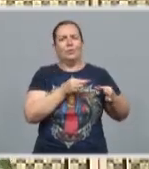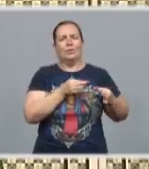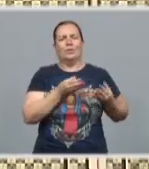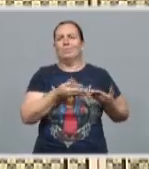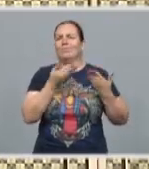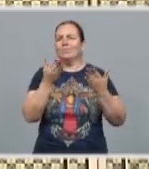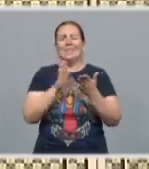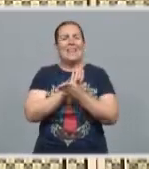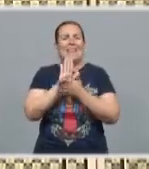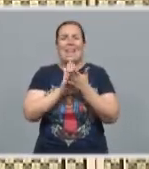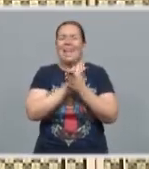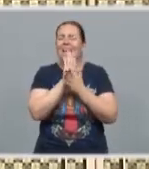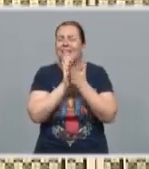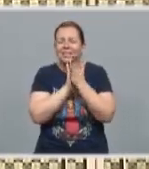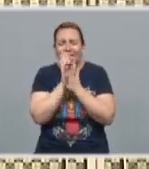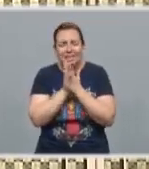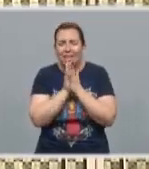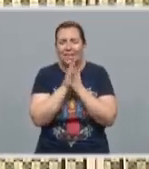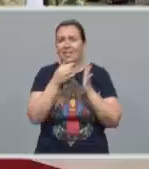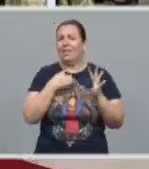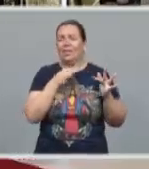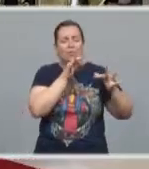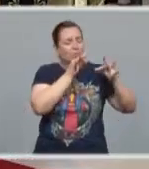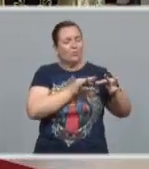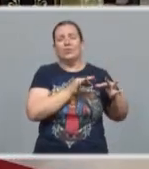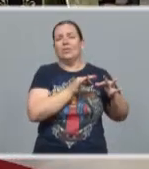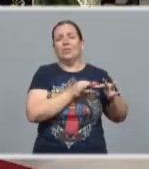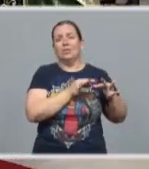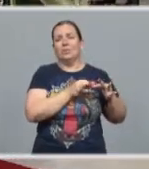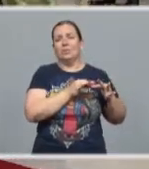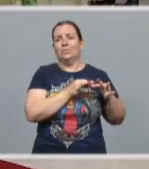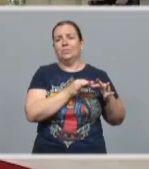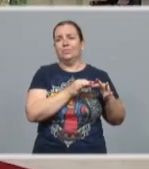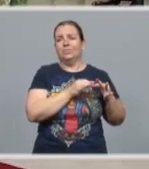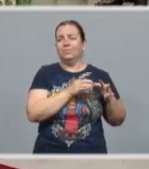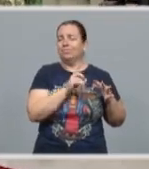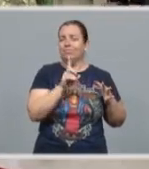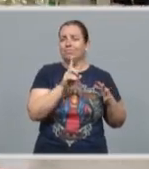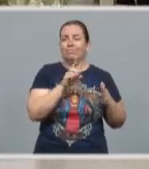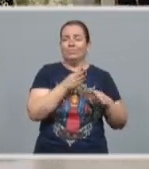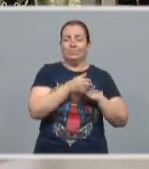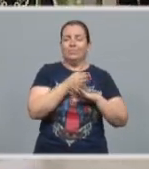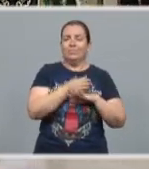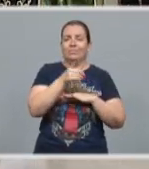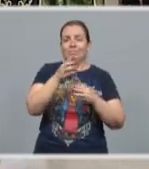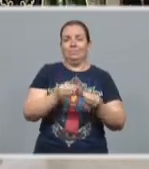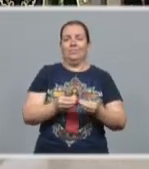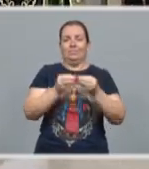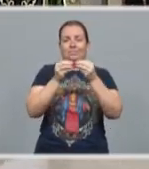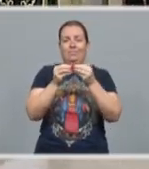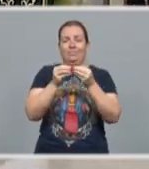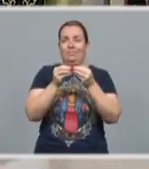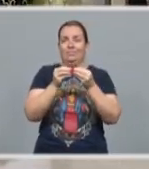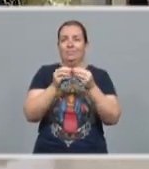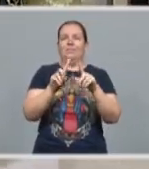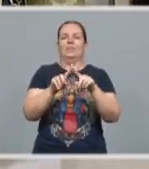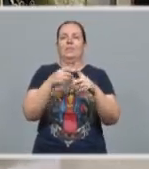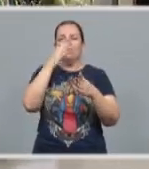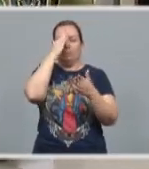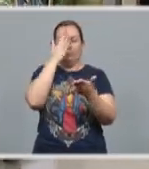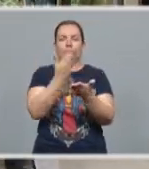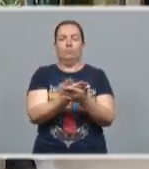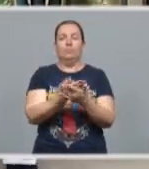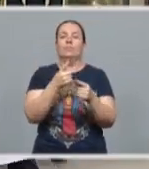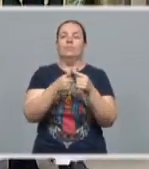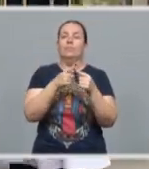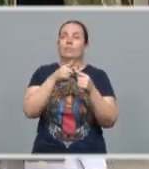servi-lo, eu não sou digno de alimentar-me de Ti, eu não sou digno de participar dessa mesa, mas eu creio,